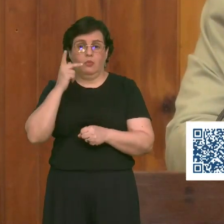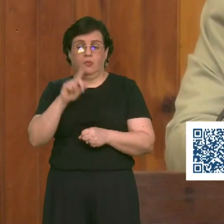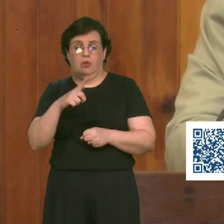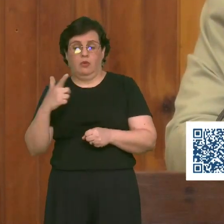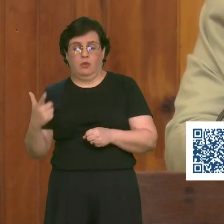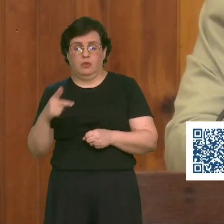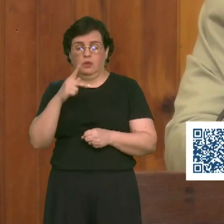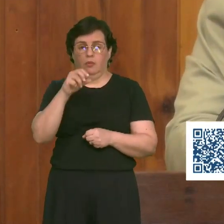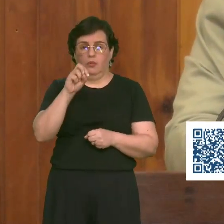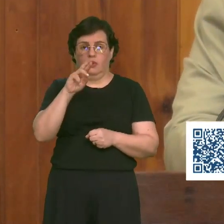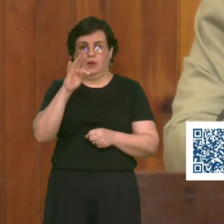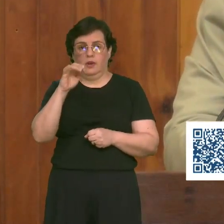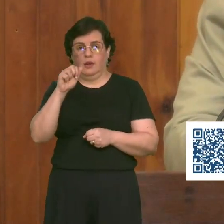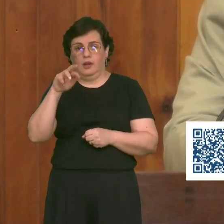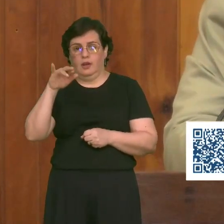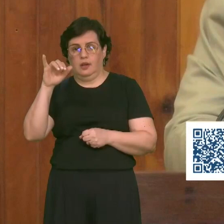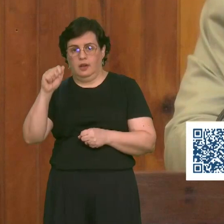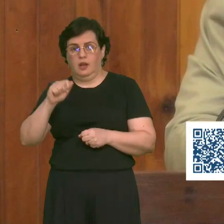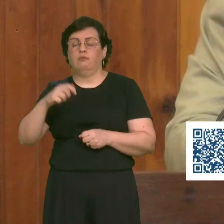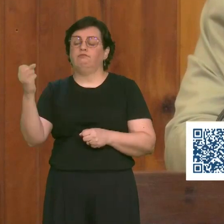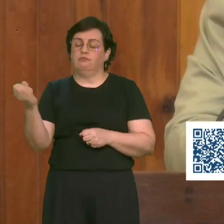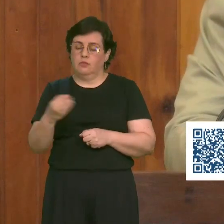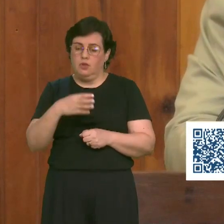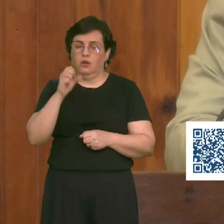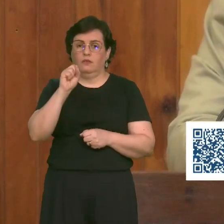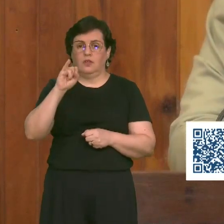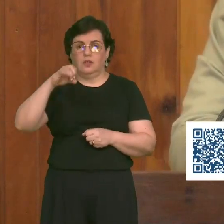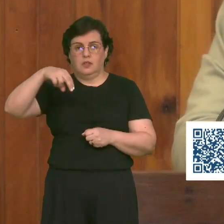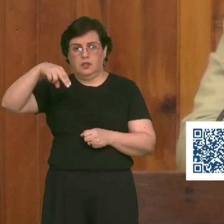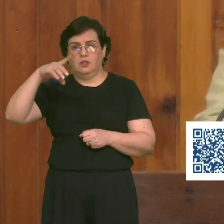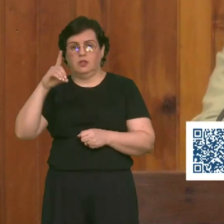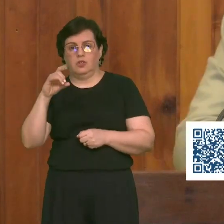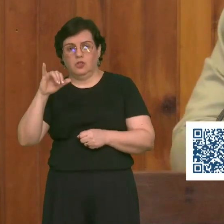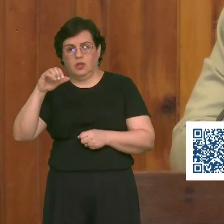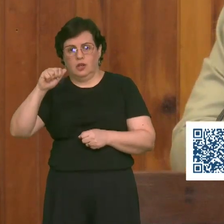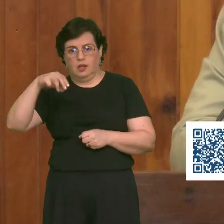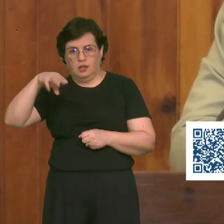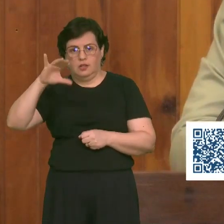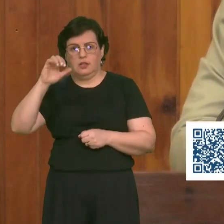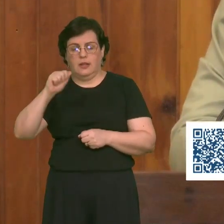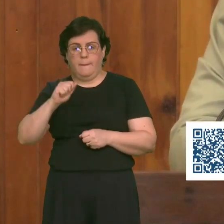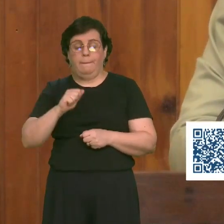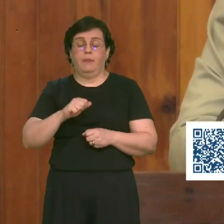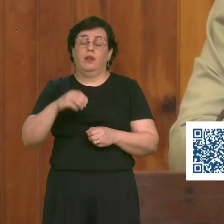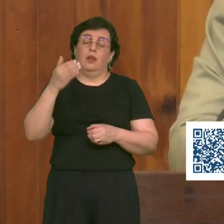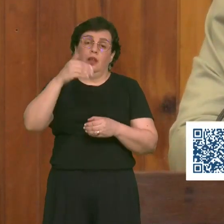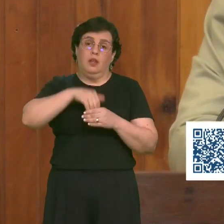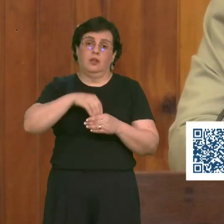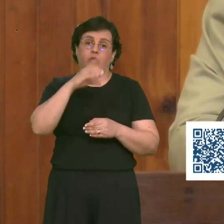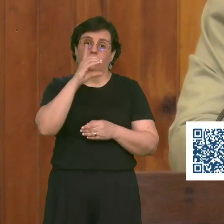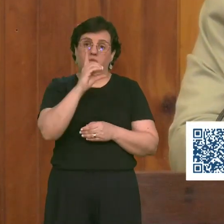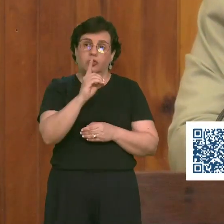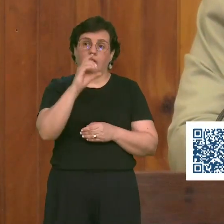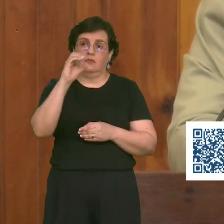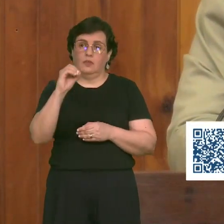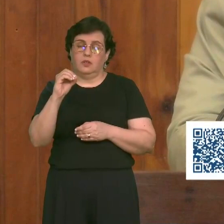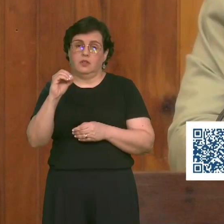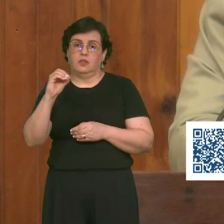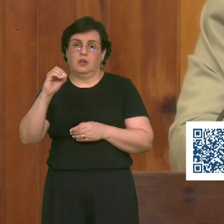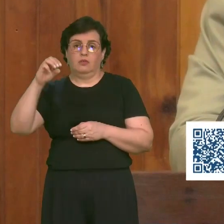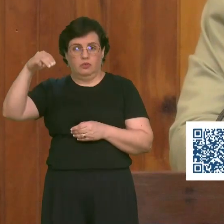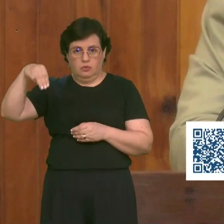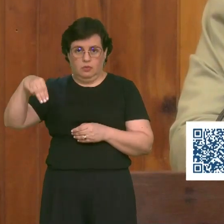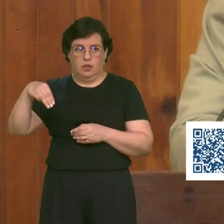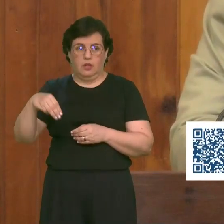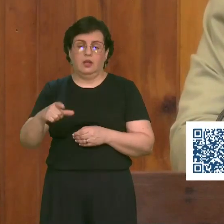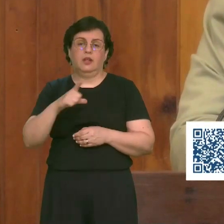41823/22 foi aberta nova sindicância para tratar do mesmo assunto no Diário Oficial do Município de Marília de quatro do 11 de 2022 Como está